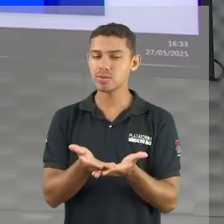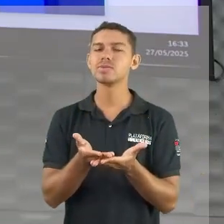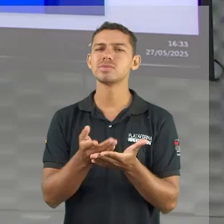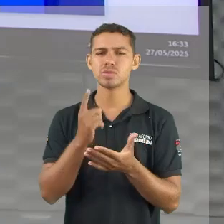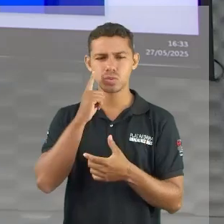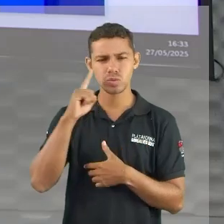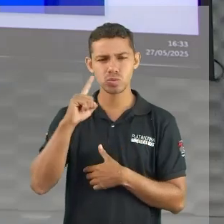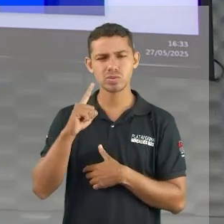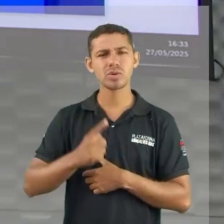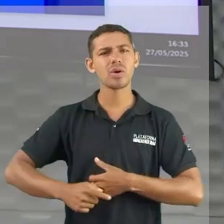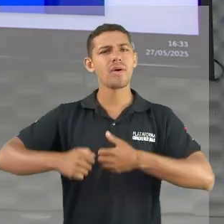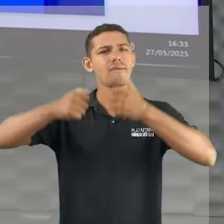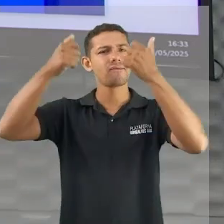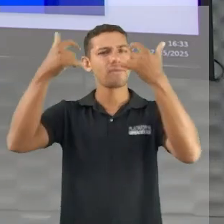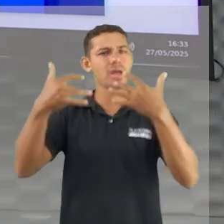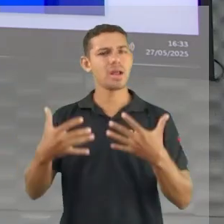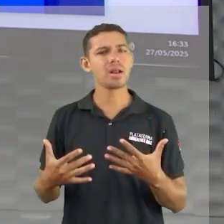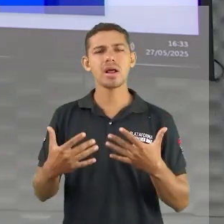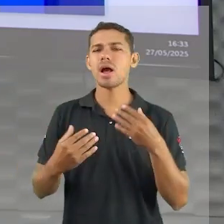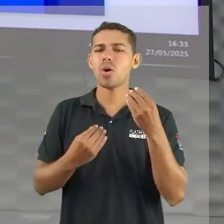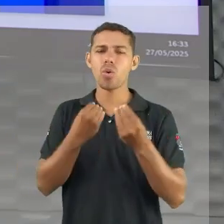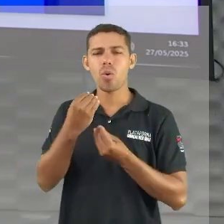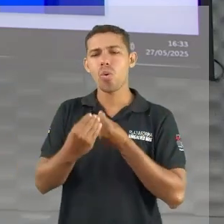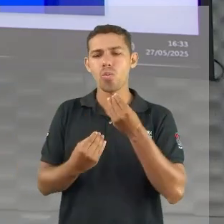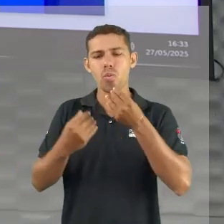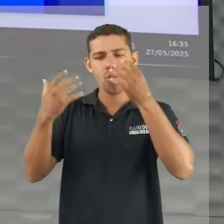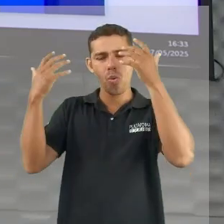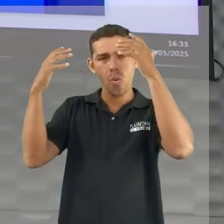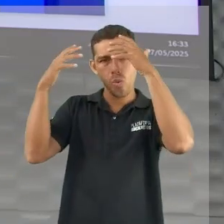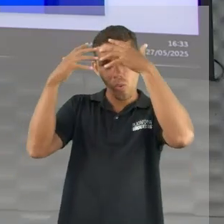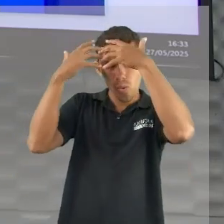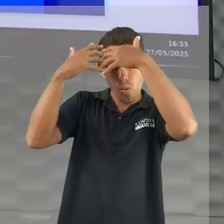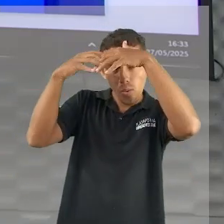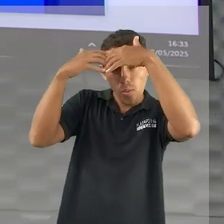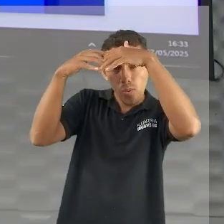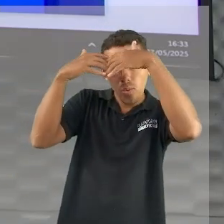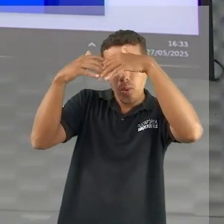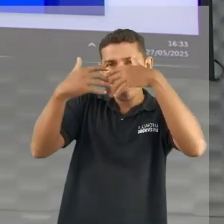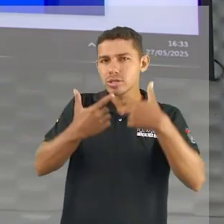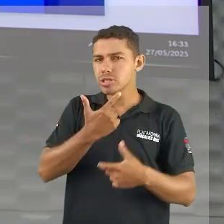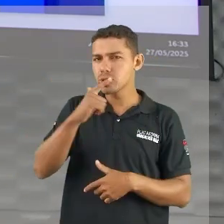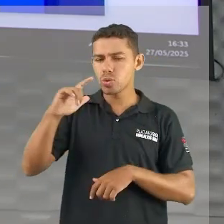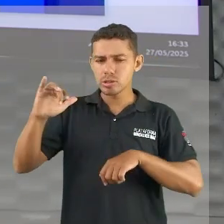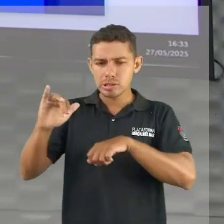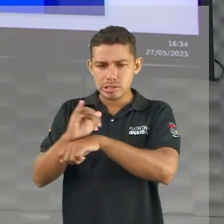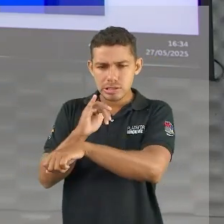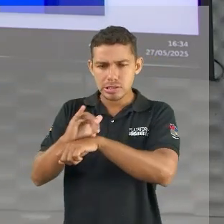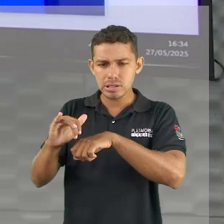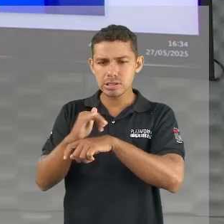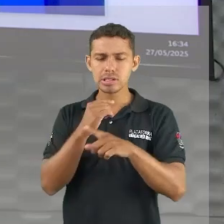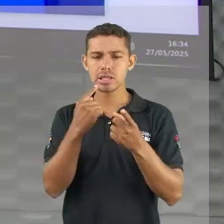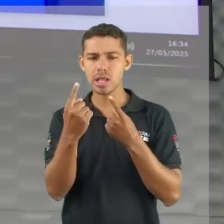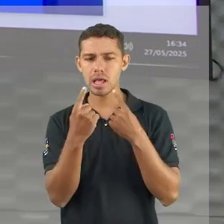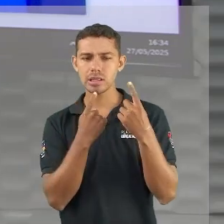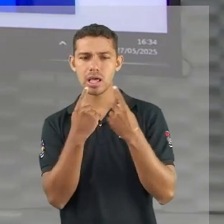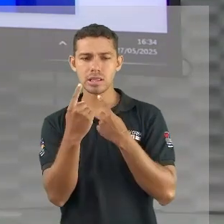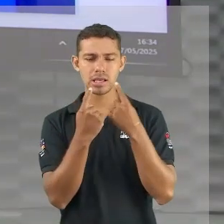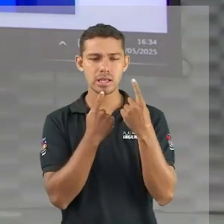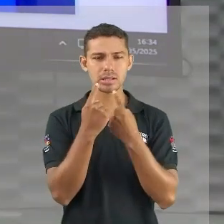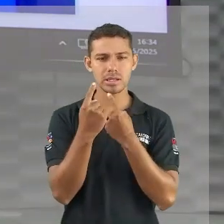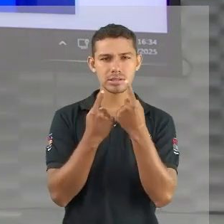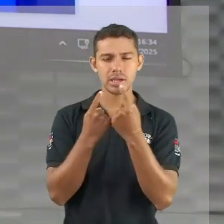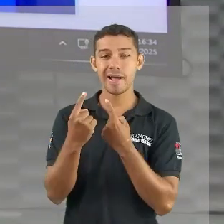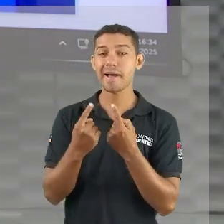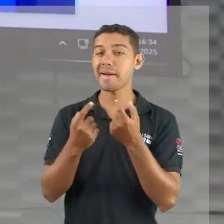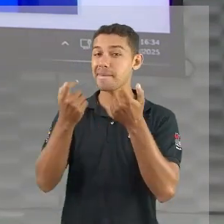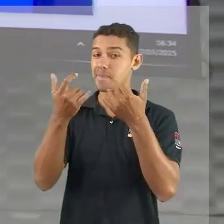falando sobre como pensar outras estratégias de diálogo para que a gente possa